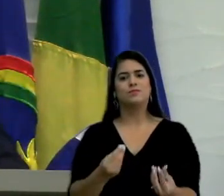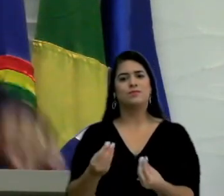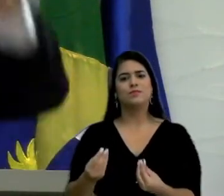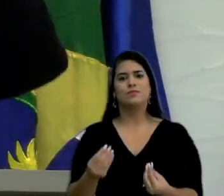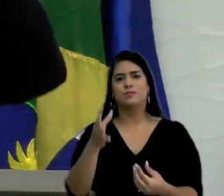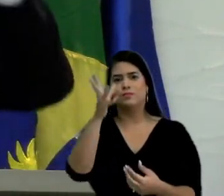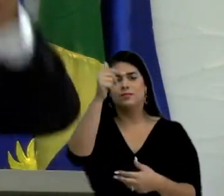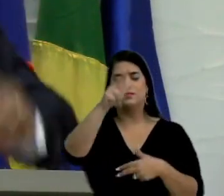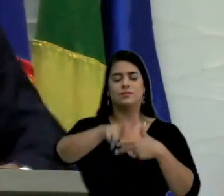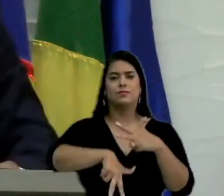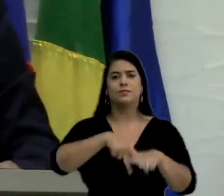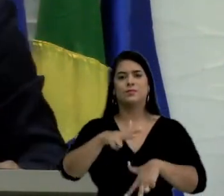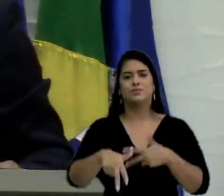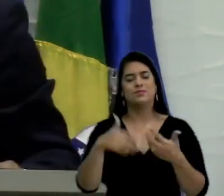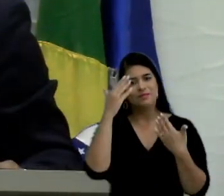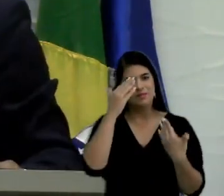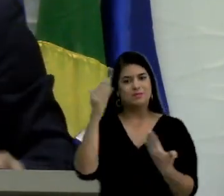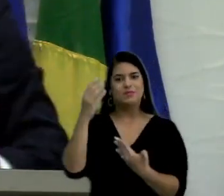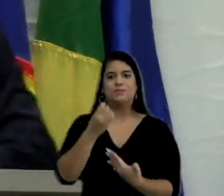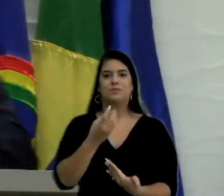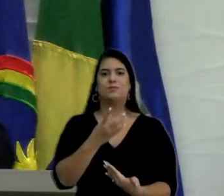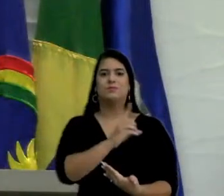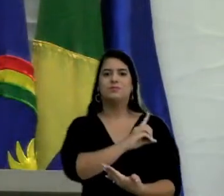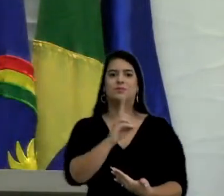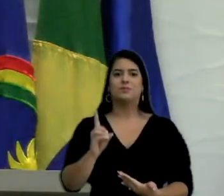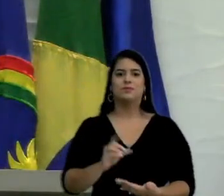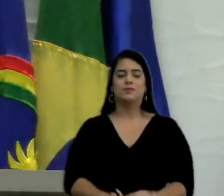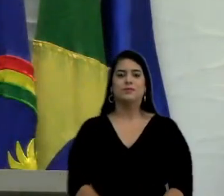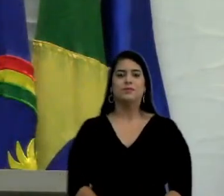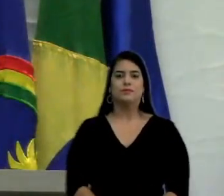Una Muito obrigado e um bom